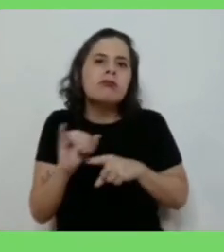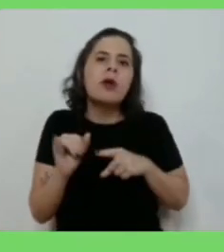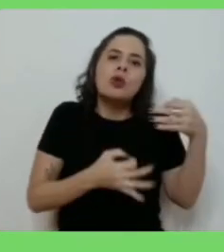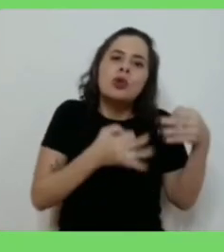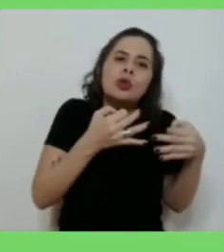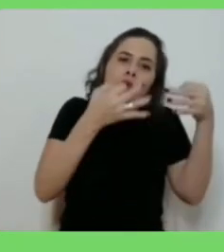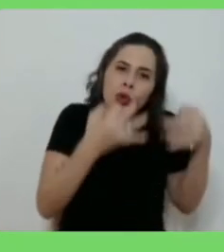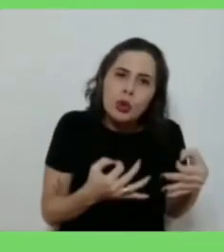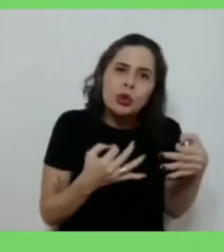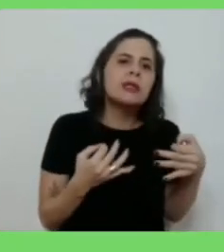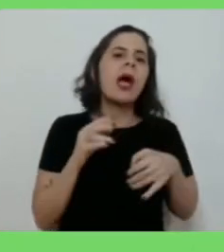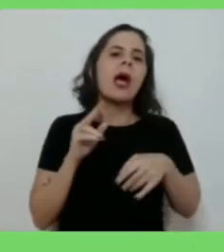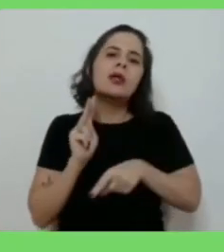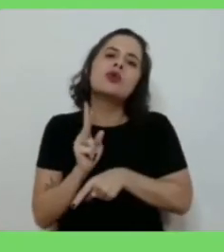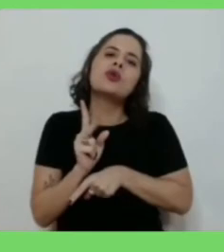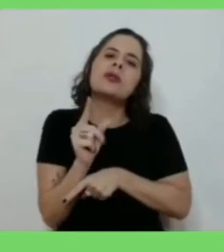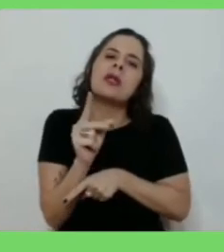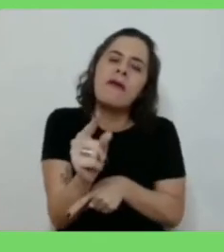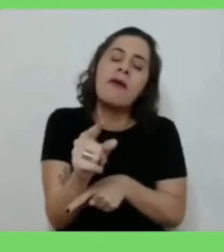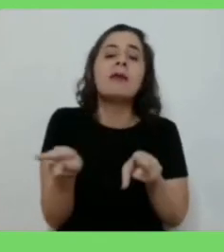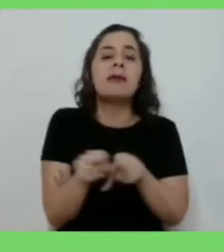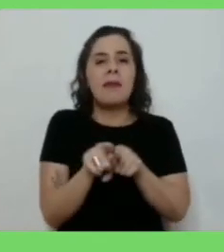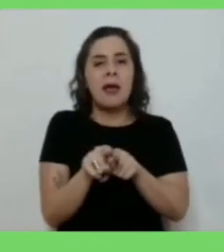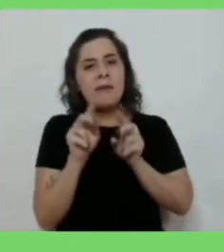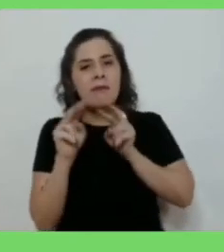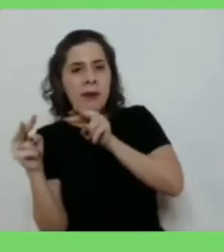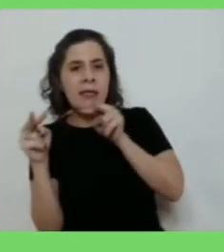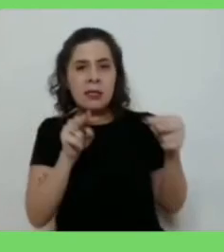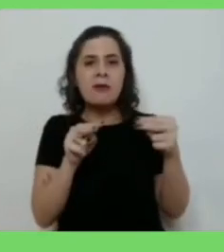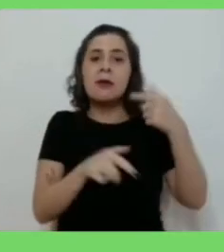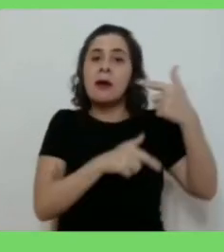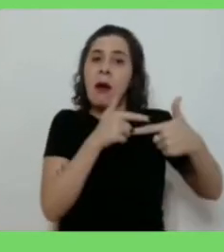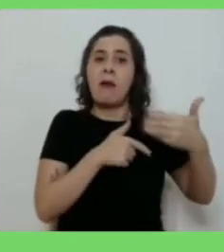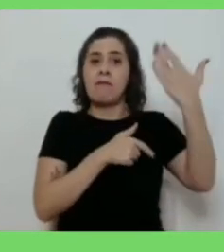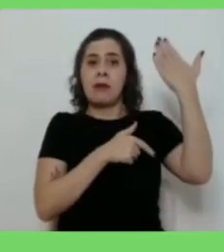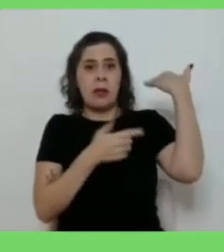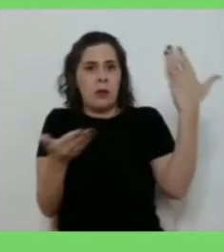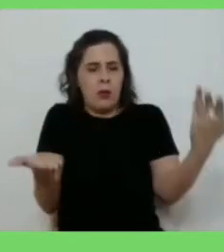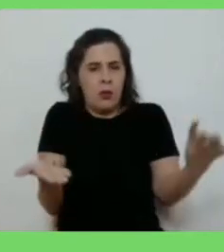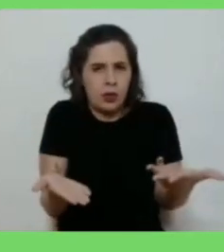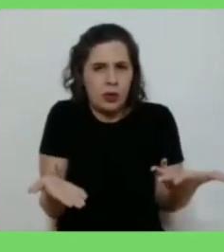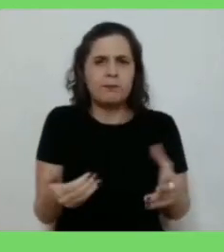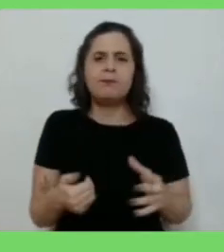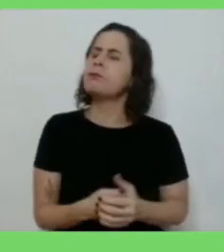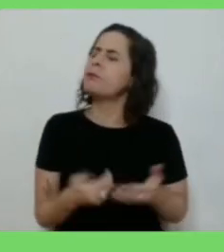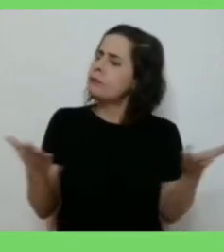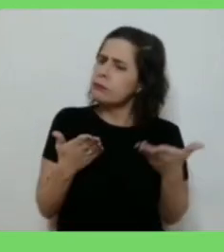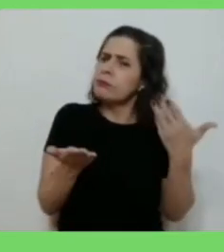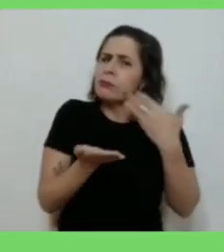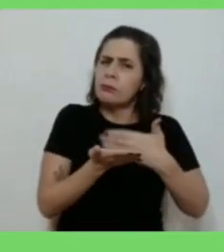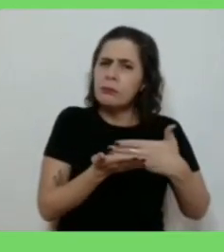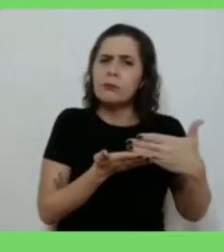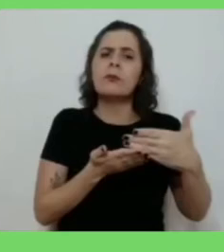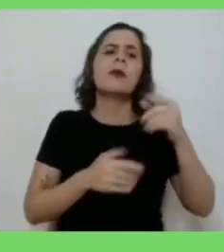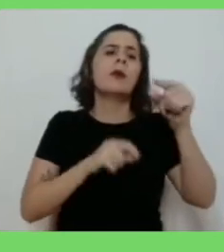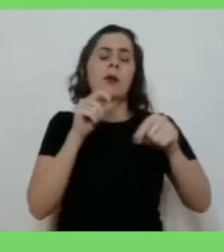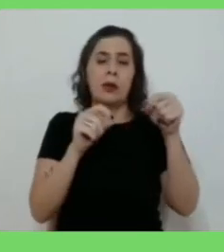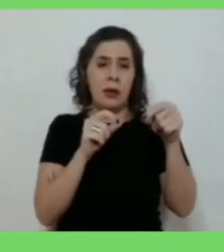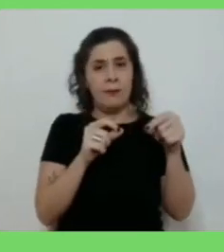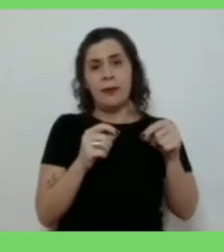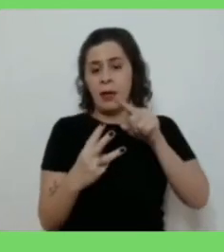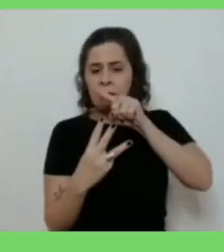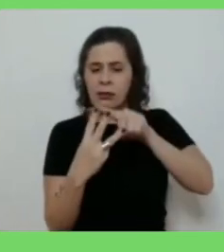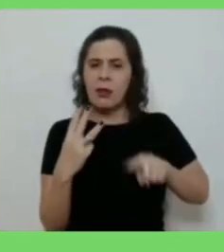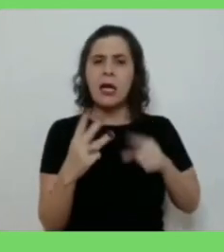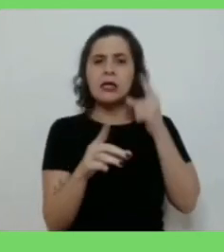culturais que perpassam a experiência de Trabalhadores de ontem e hoje hoje nós daremos início a um conjunto de três